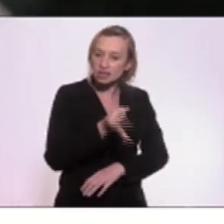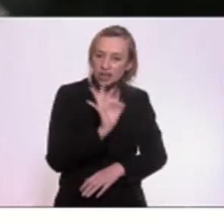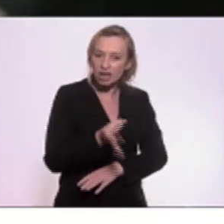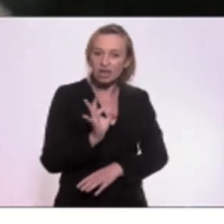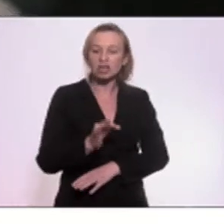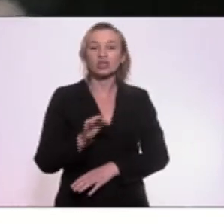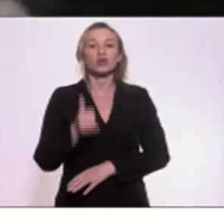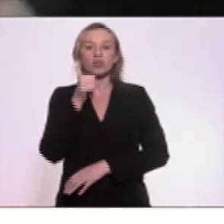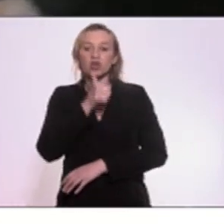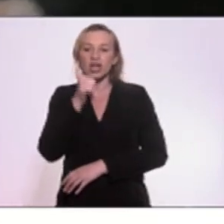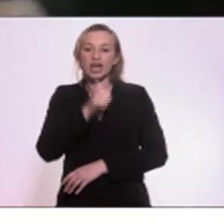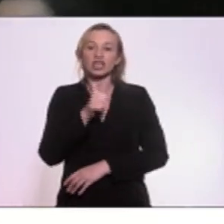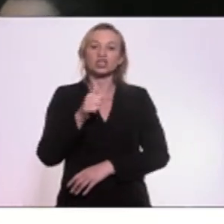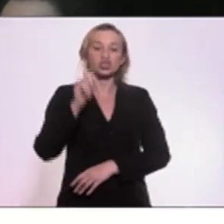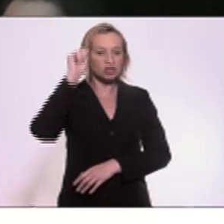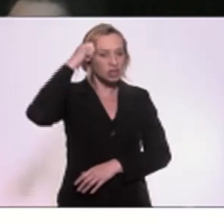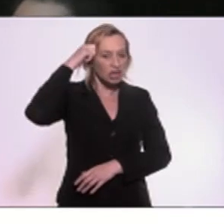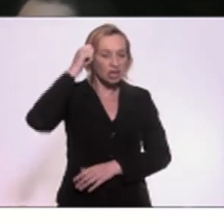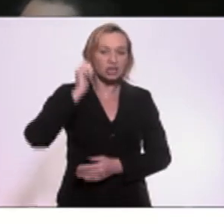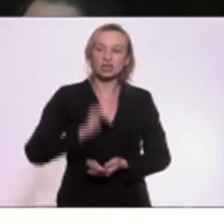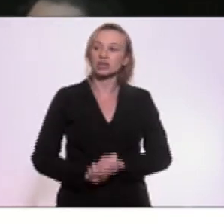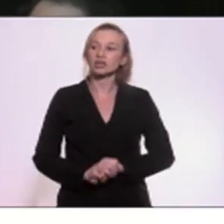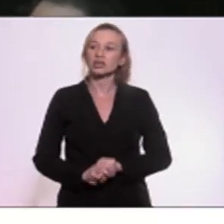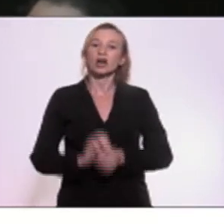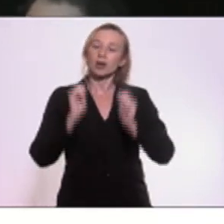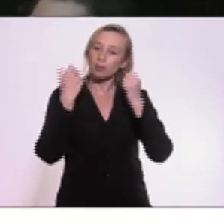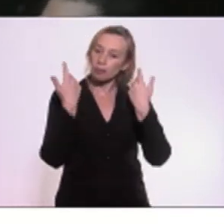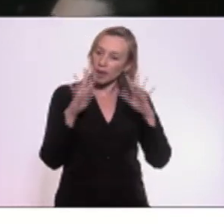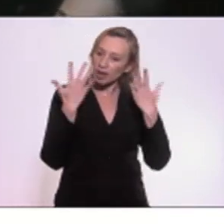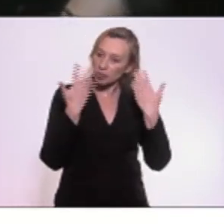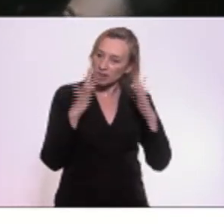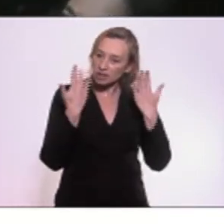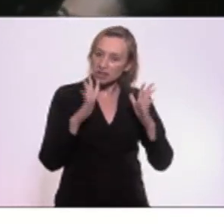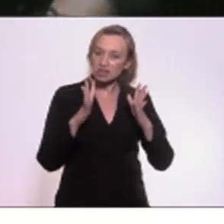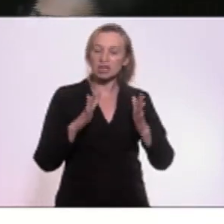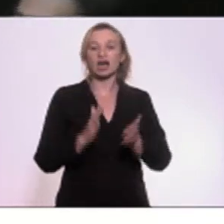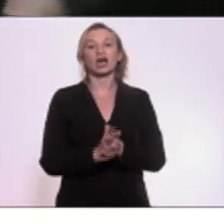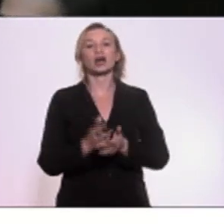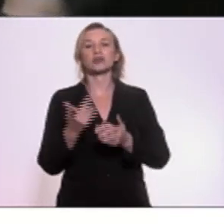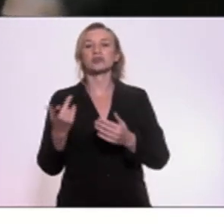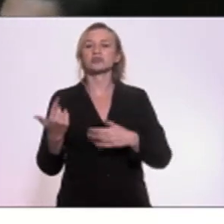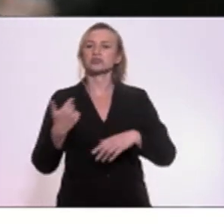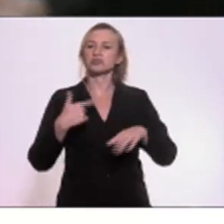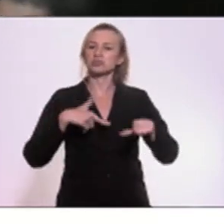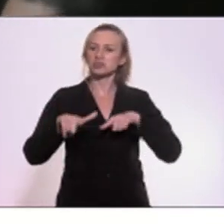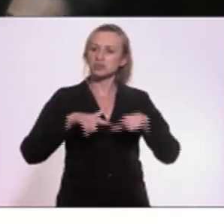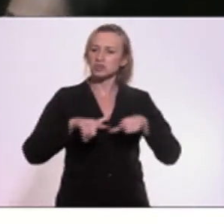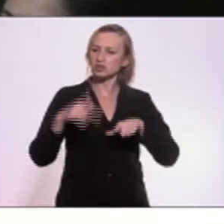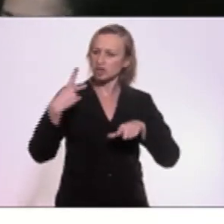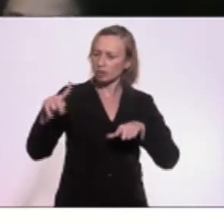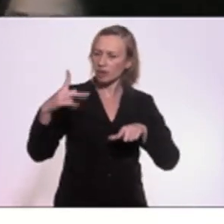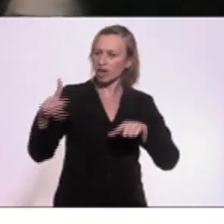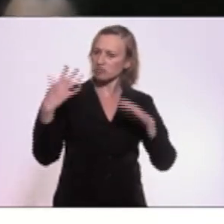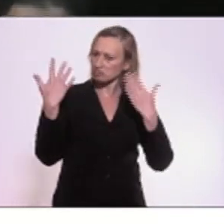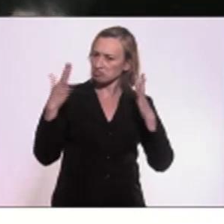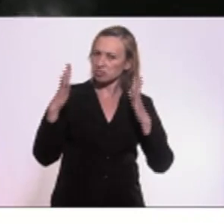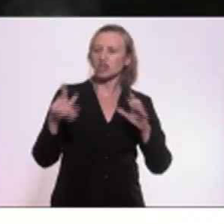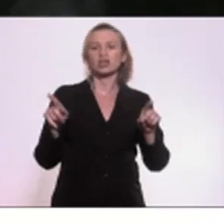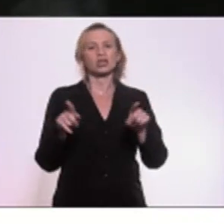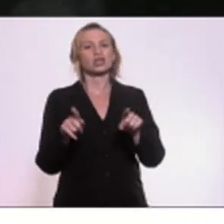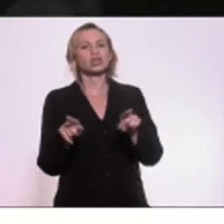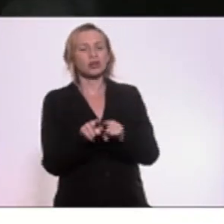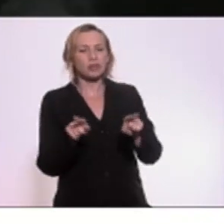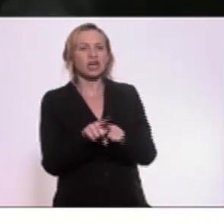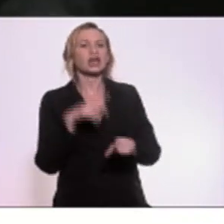espaços por mulheres negras. Então, parabenizá-la pelo excelente mandato que tem feito aqui na Alerj, não só a senhora, como também a